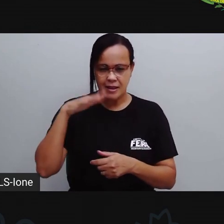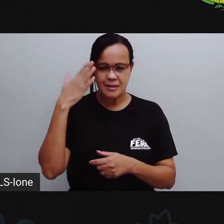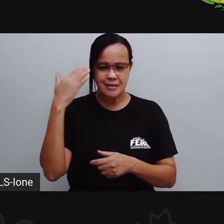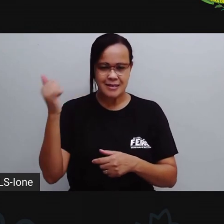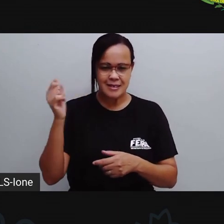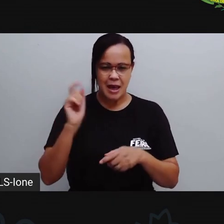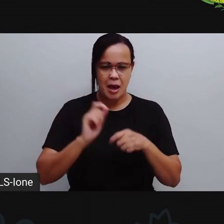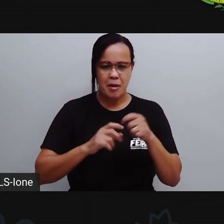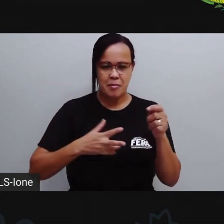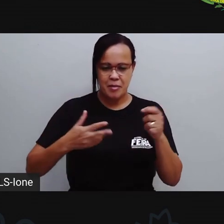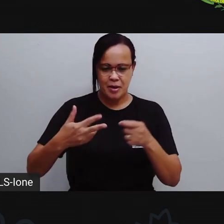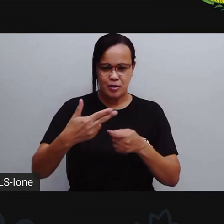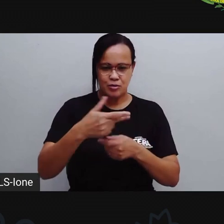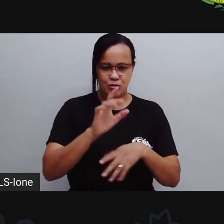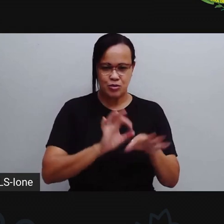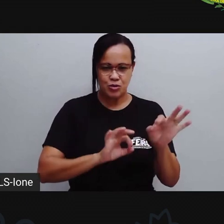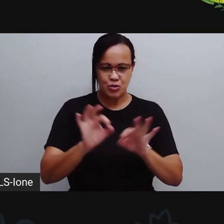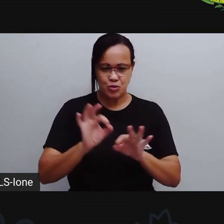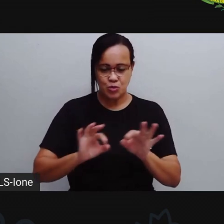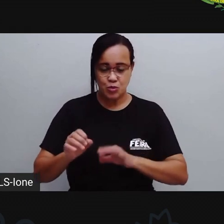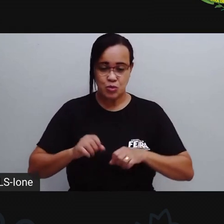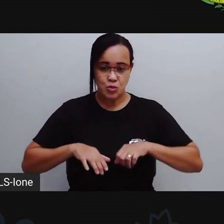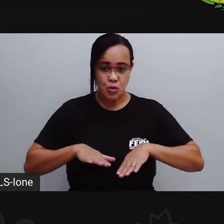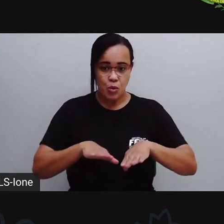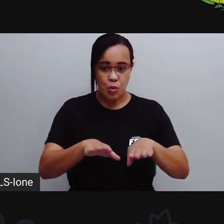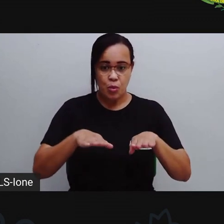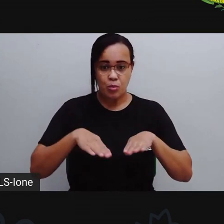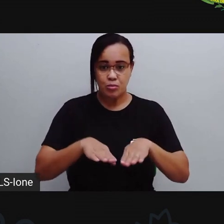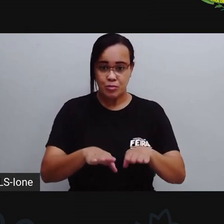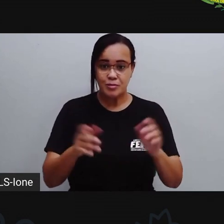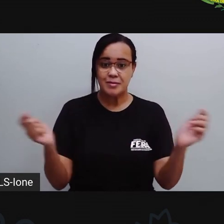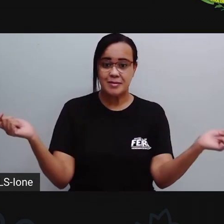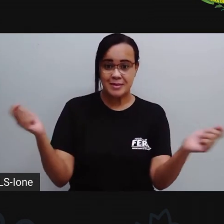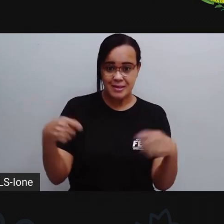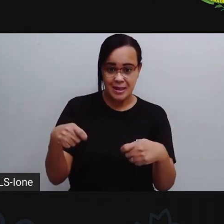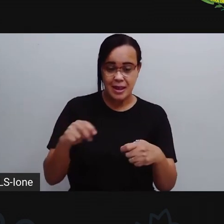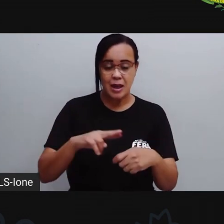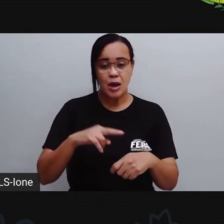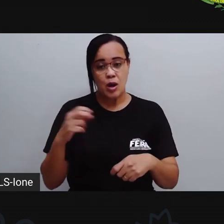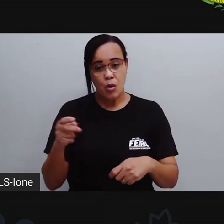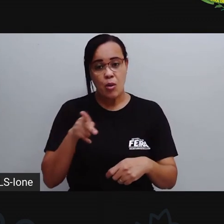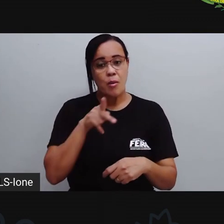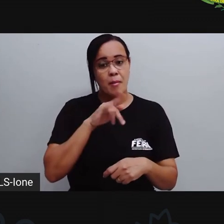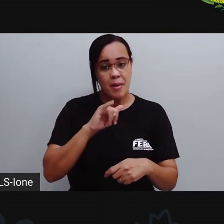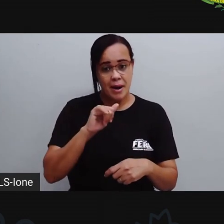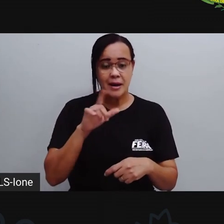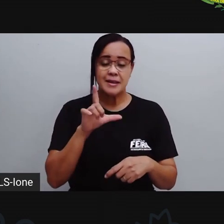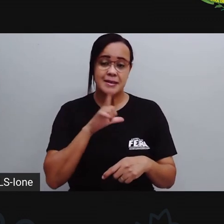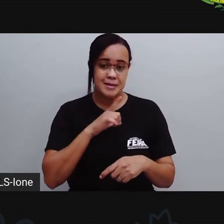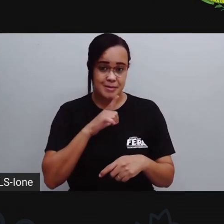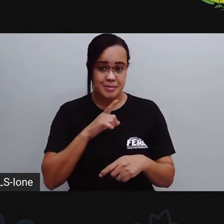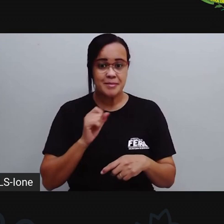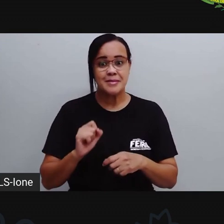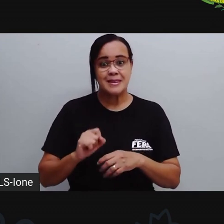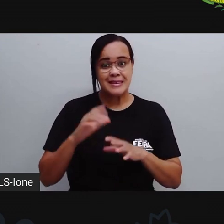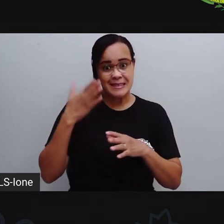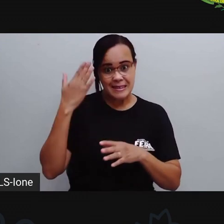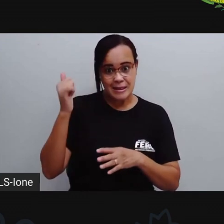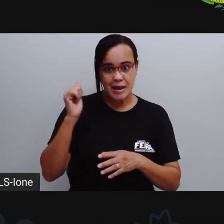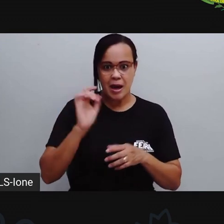com corte e costura, né? Com artesanato. Ou se tiver um papai aí também que é marceneiro, que mexe aí